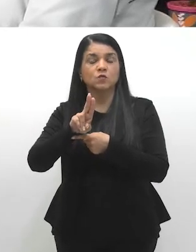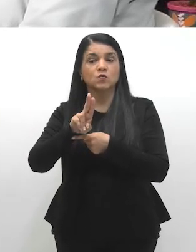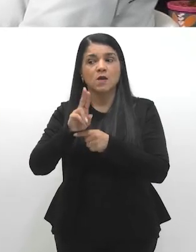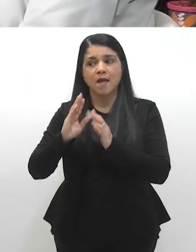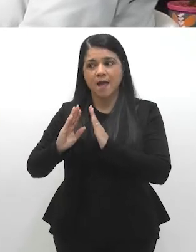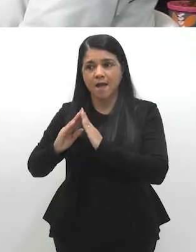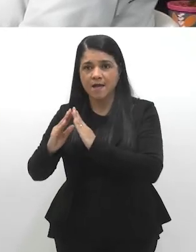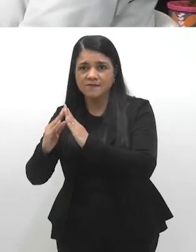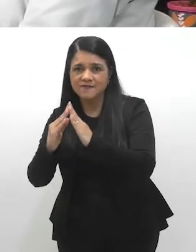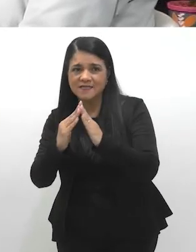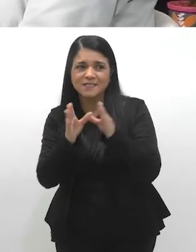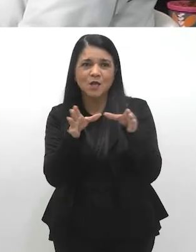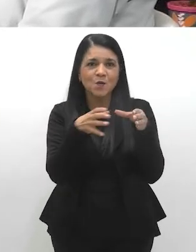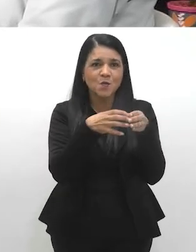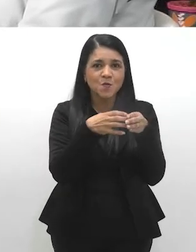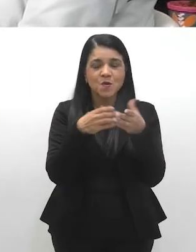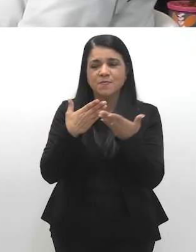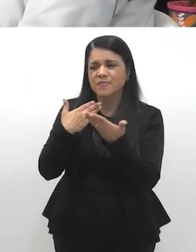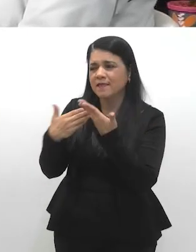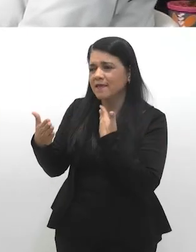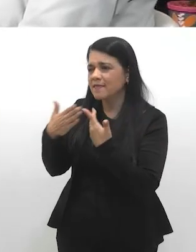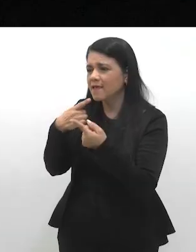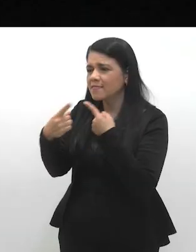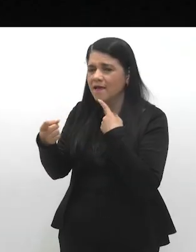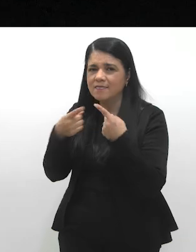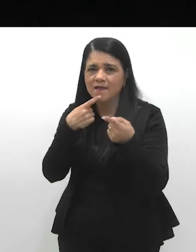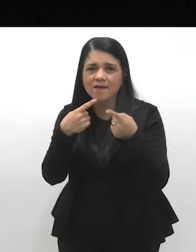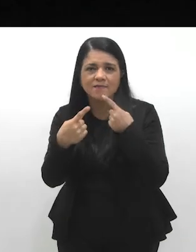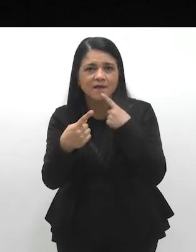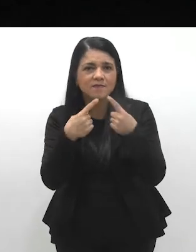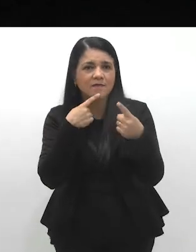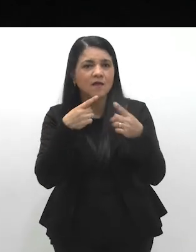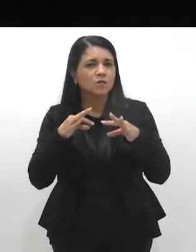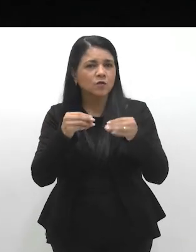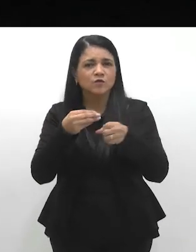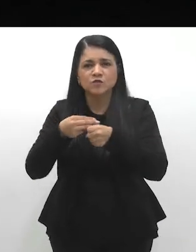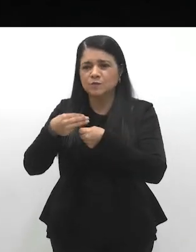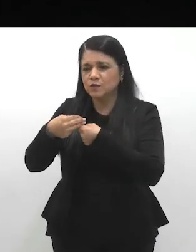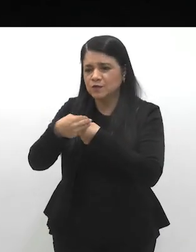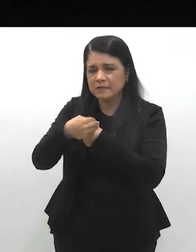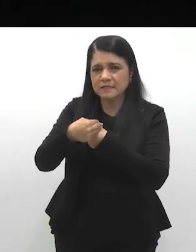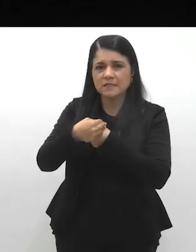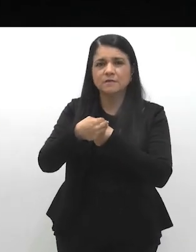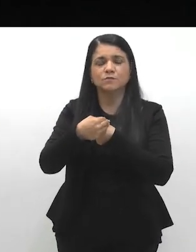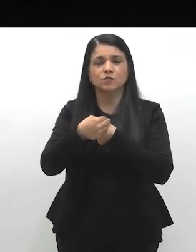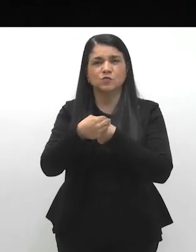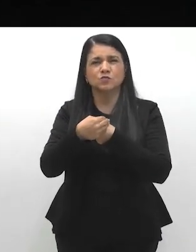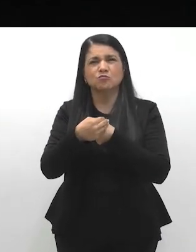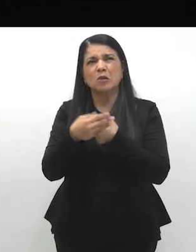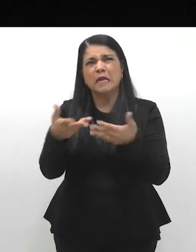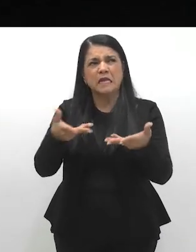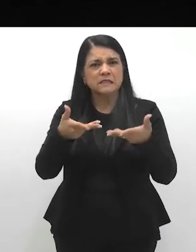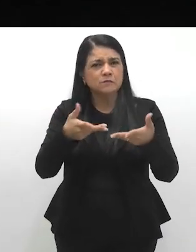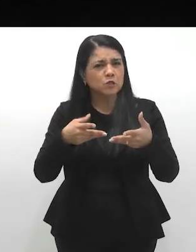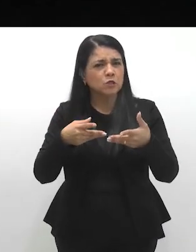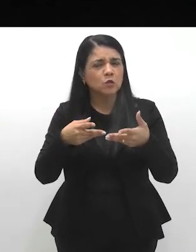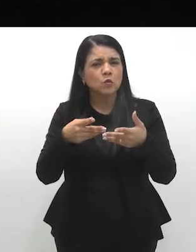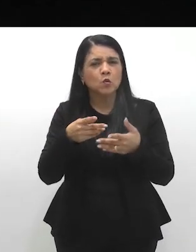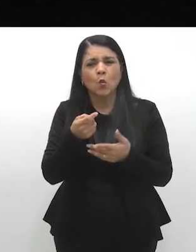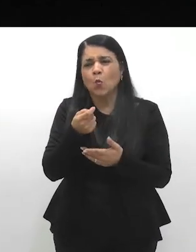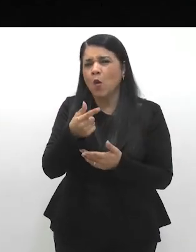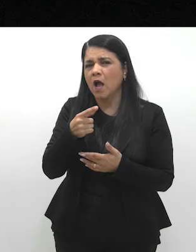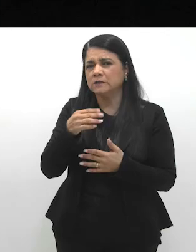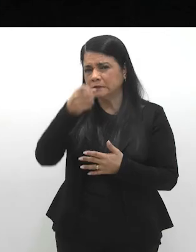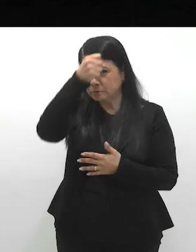todo o nosso entorno. Então, nós dialogamos muito com todos os municípios da região, recebi acho que quase todos